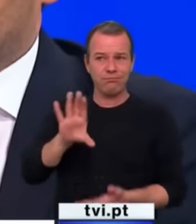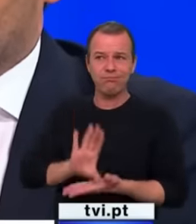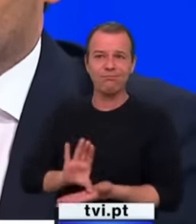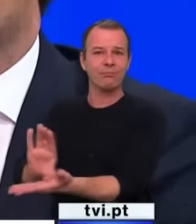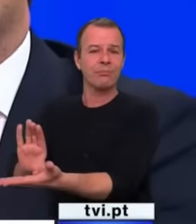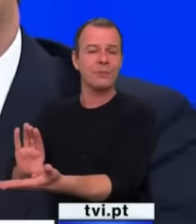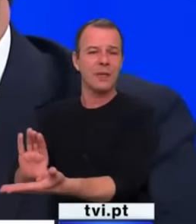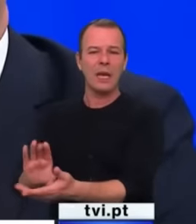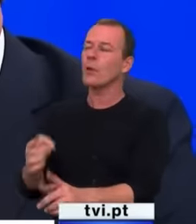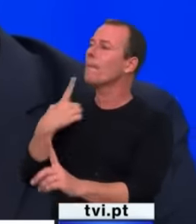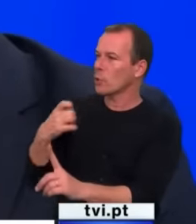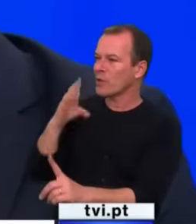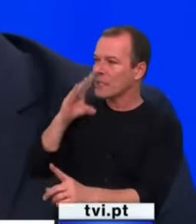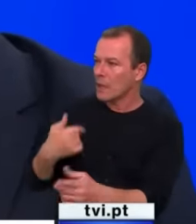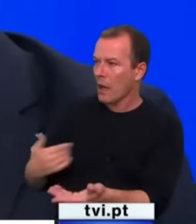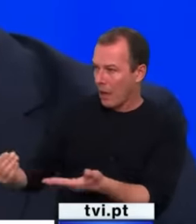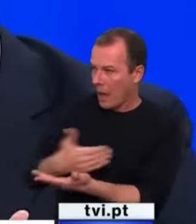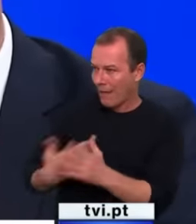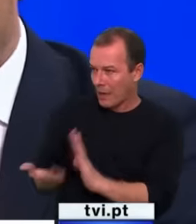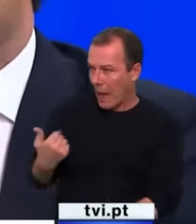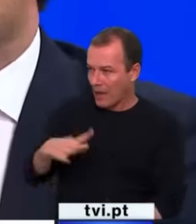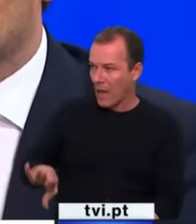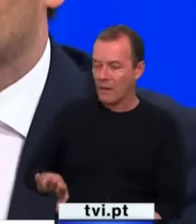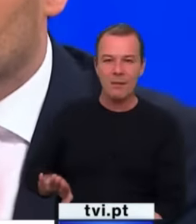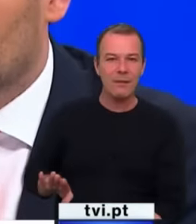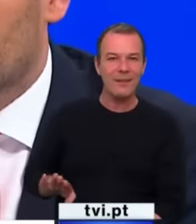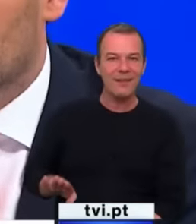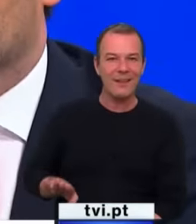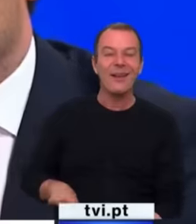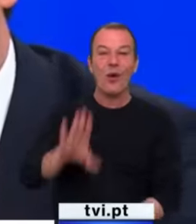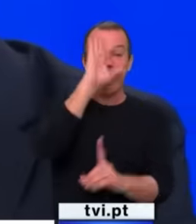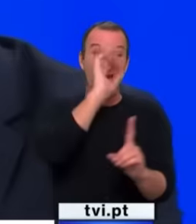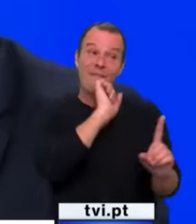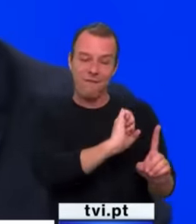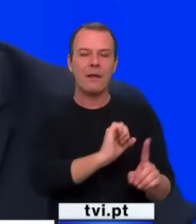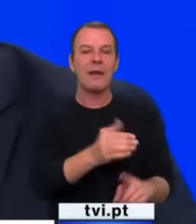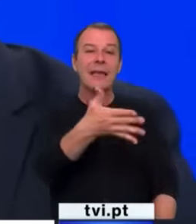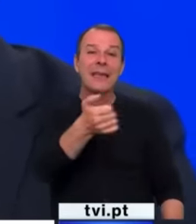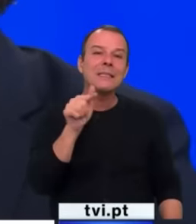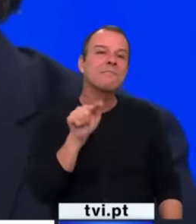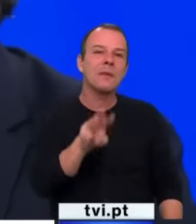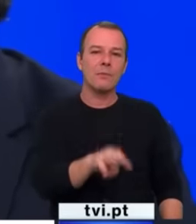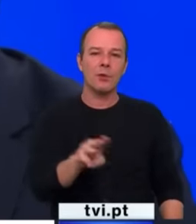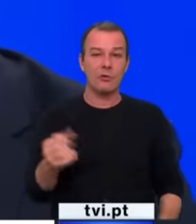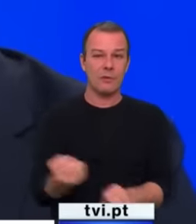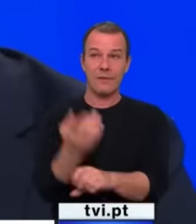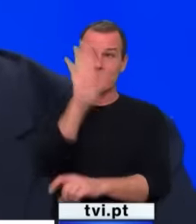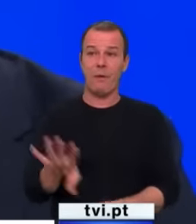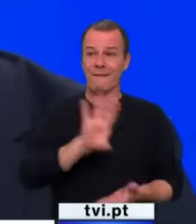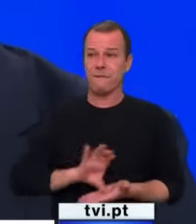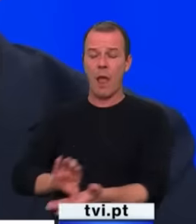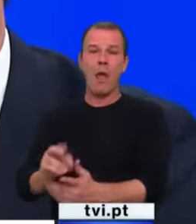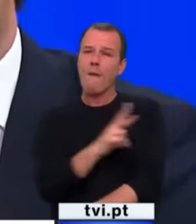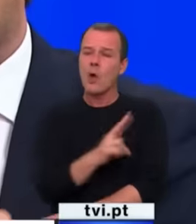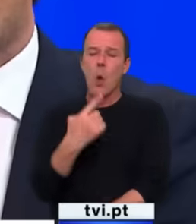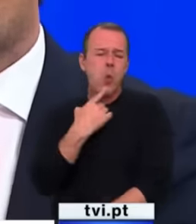retirar dinheiro do SNS. Pedro Nuno Santos, se me tivessem a me interromper, eu não consigo. Posso? Quer retirar. Pedro Nuno Santos e o seu governo colocaram 15 mil milhões no SNS. É o maior valor de sempre